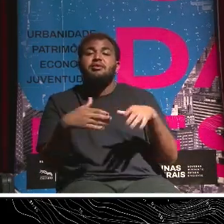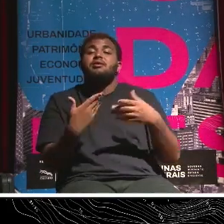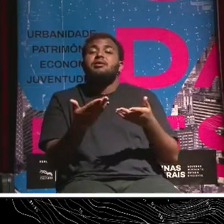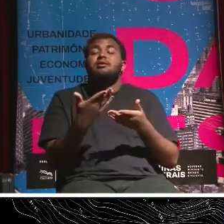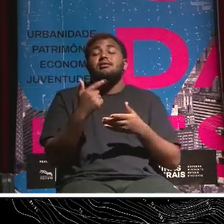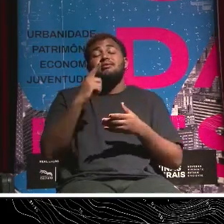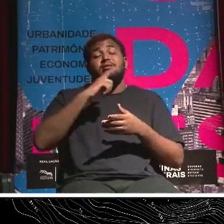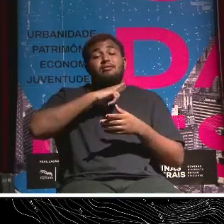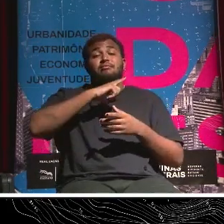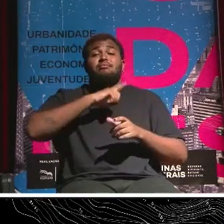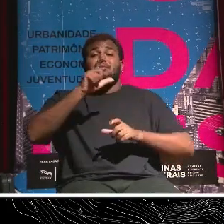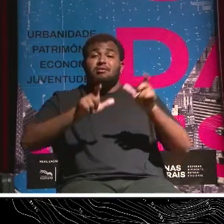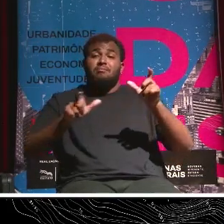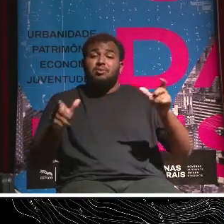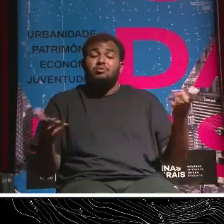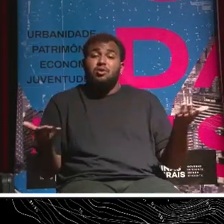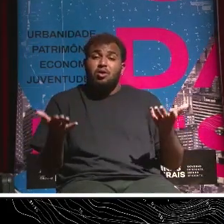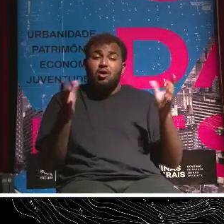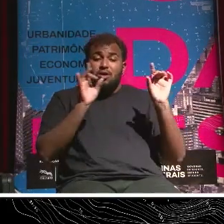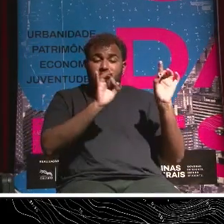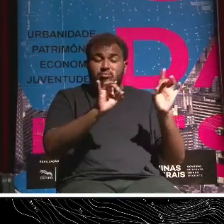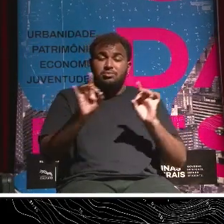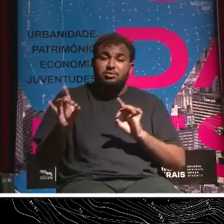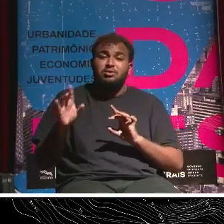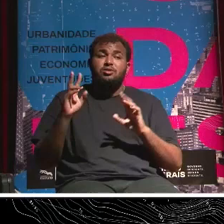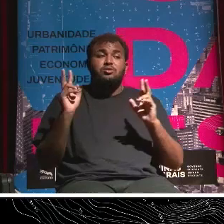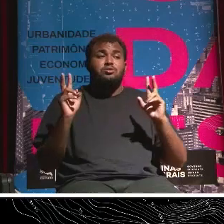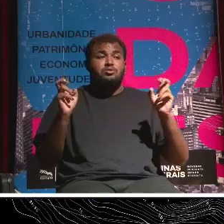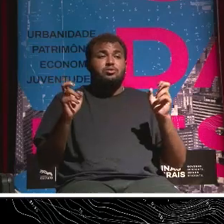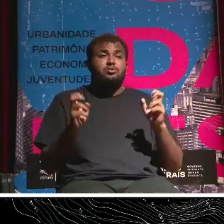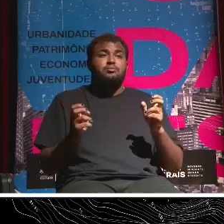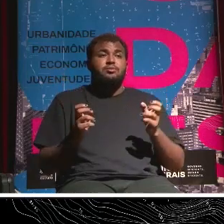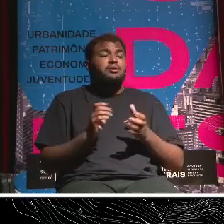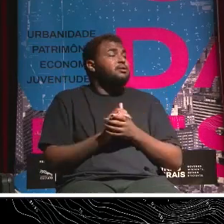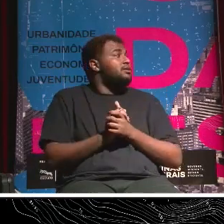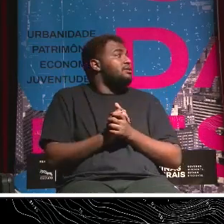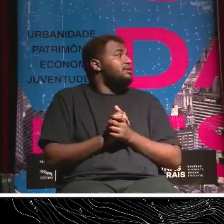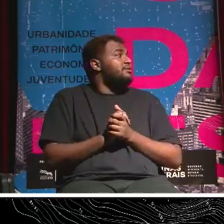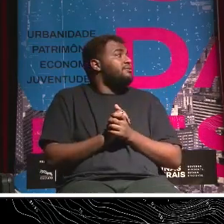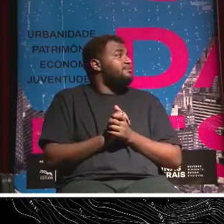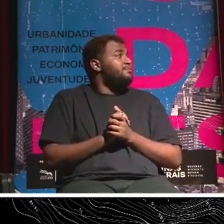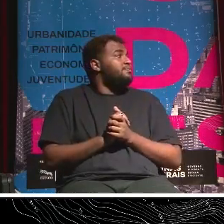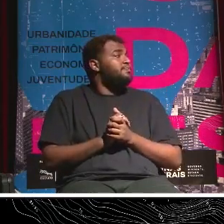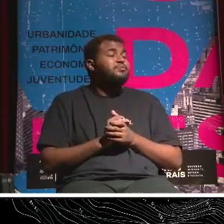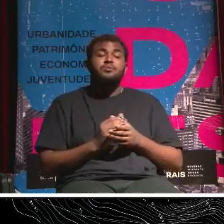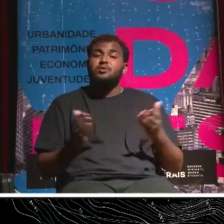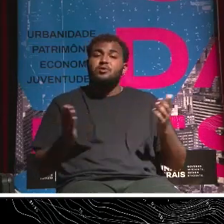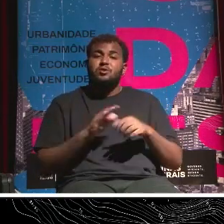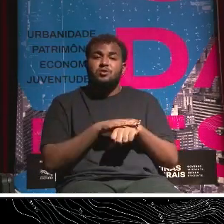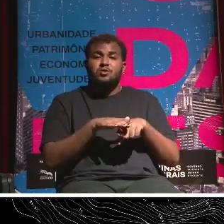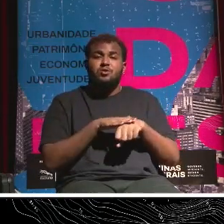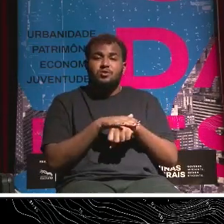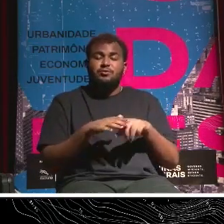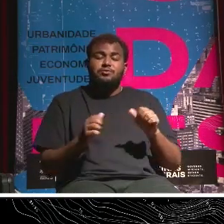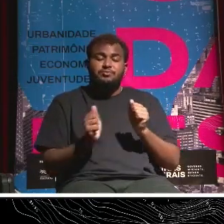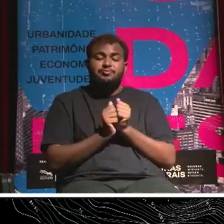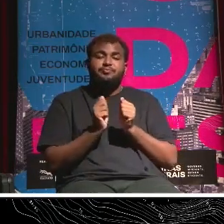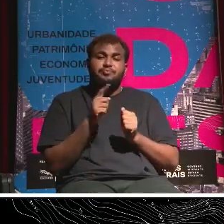tem pessoas especialistas nesse assunto que vão conversar com a gente